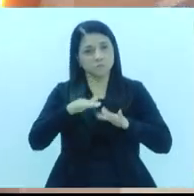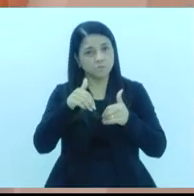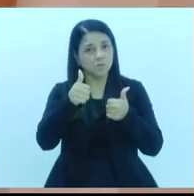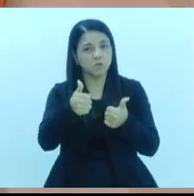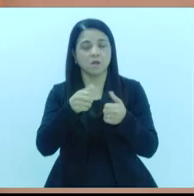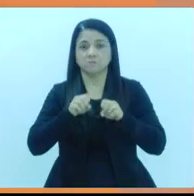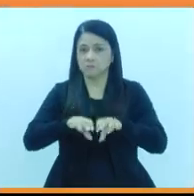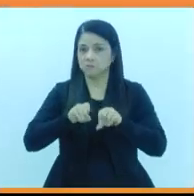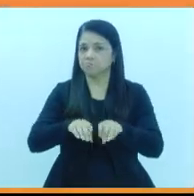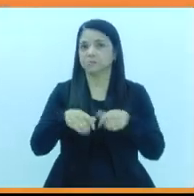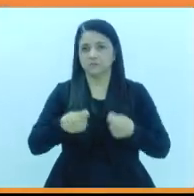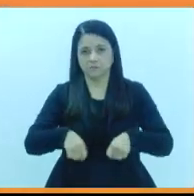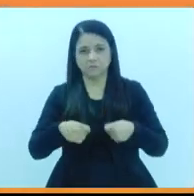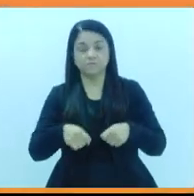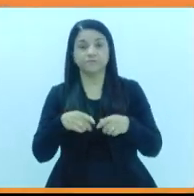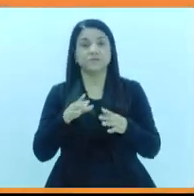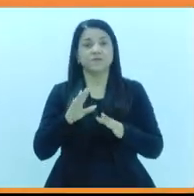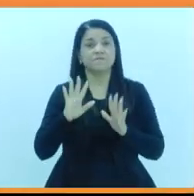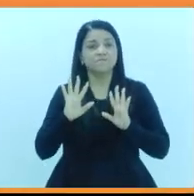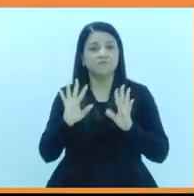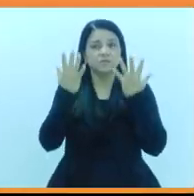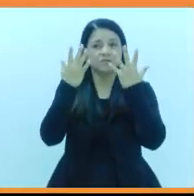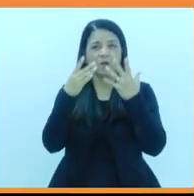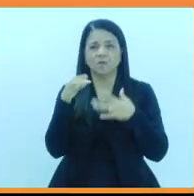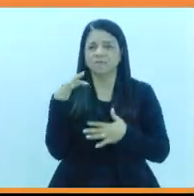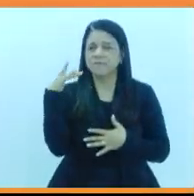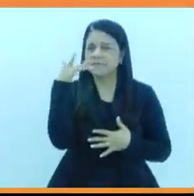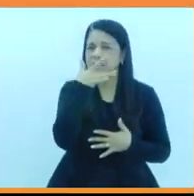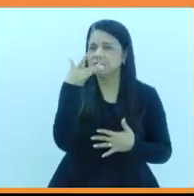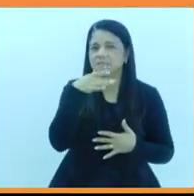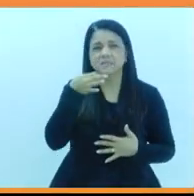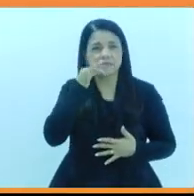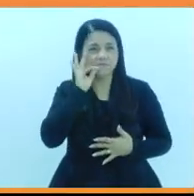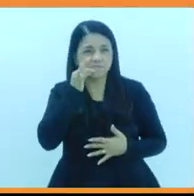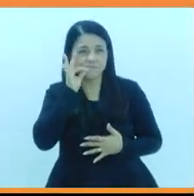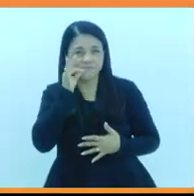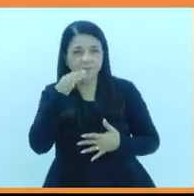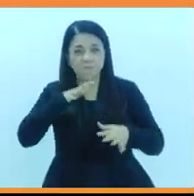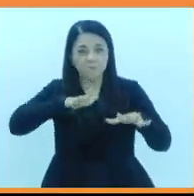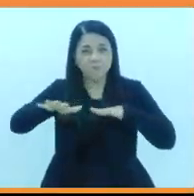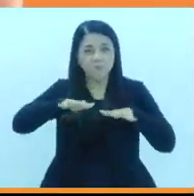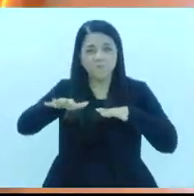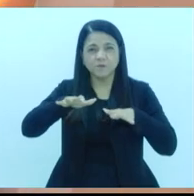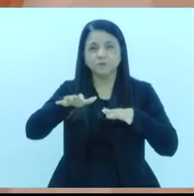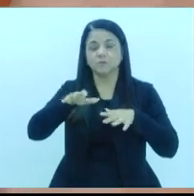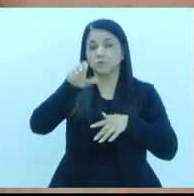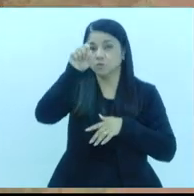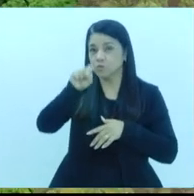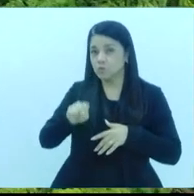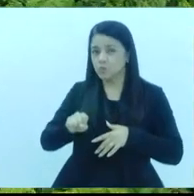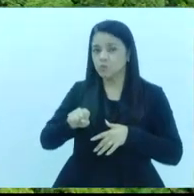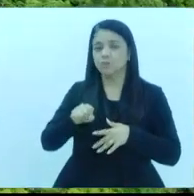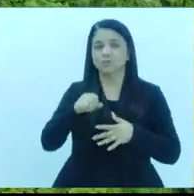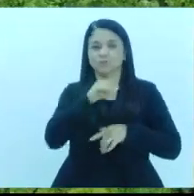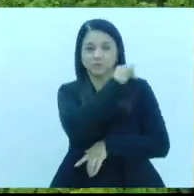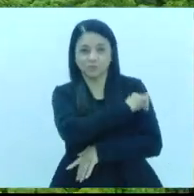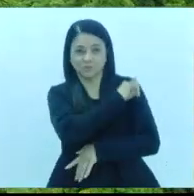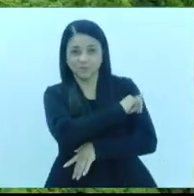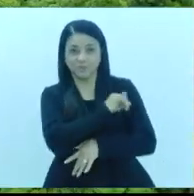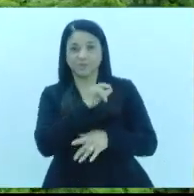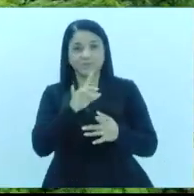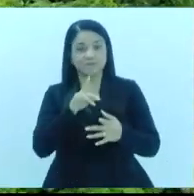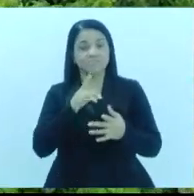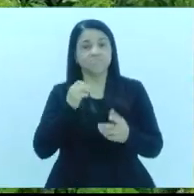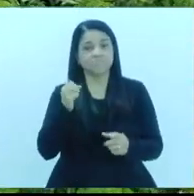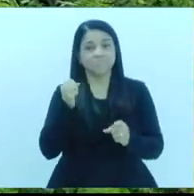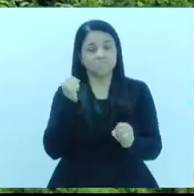ensino. Festival Delícias do Vale do Café vai movimentar o Sul Fluminense. Interdições marcam